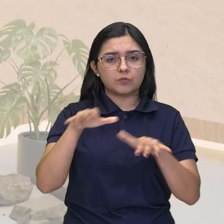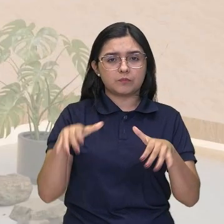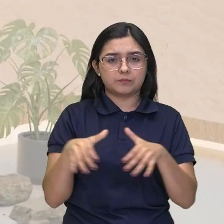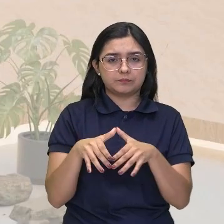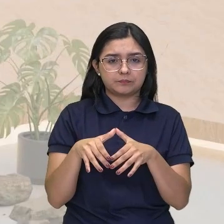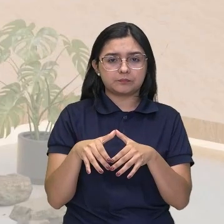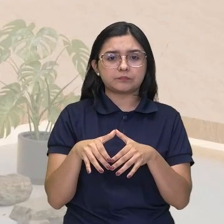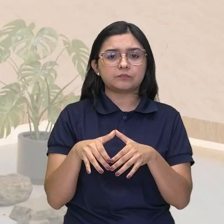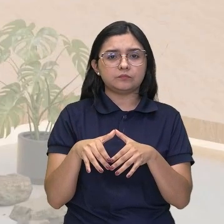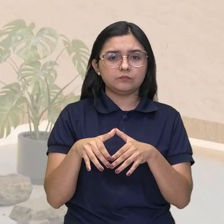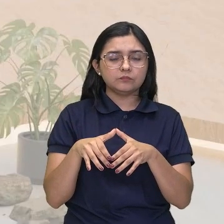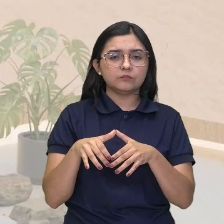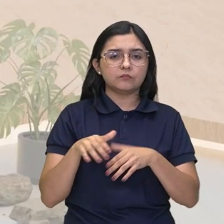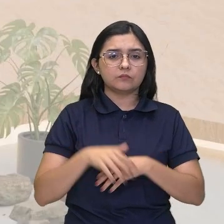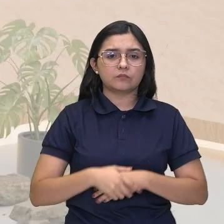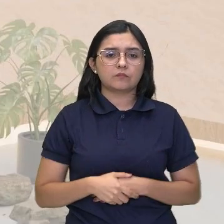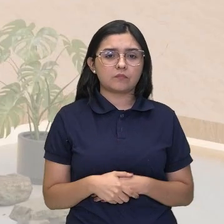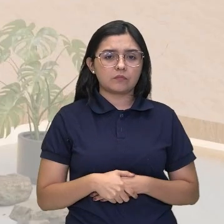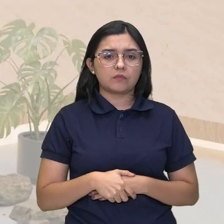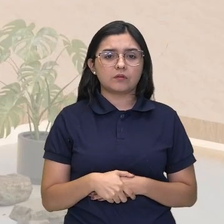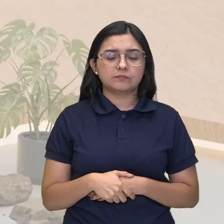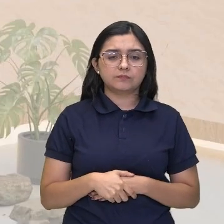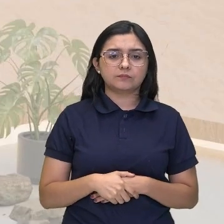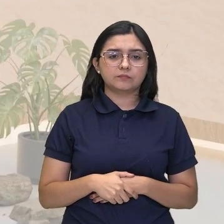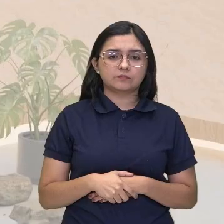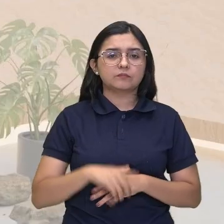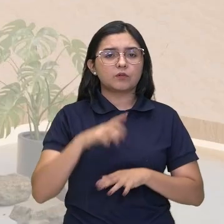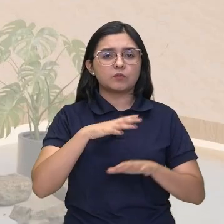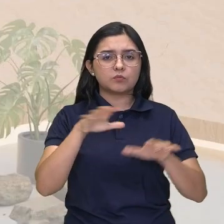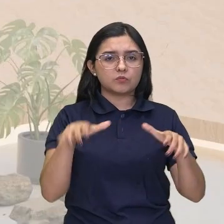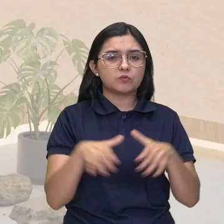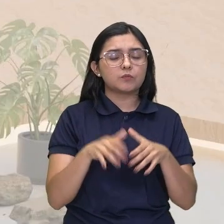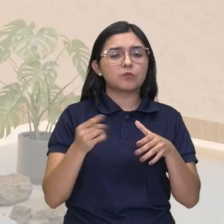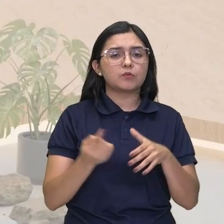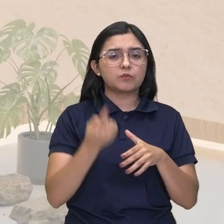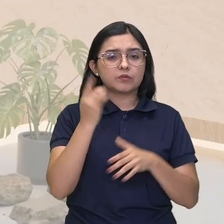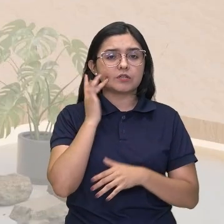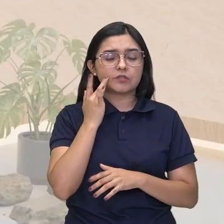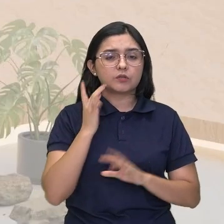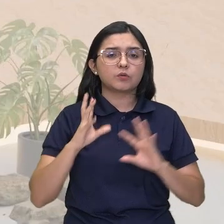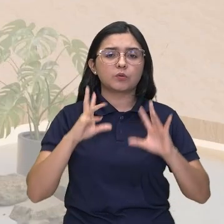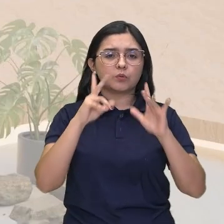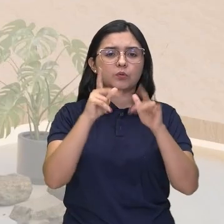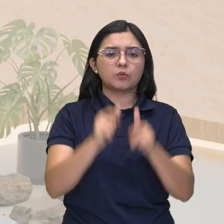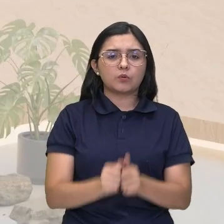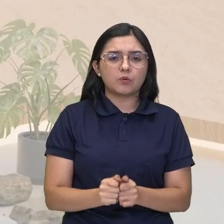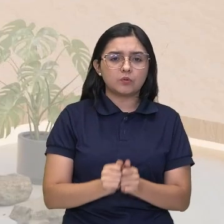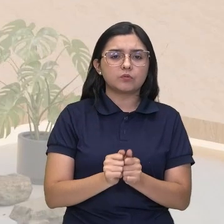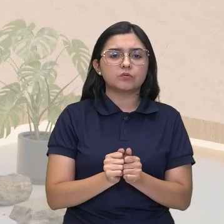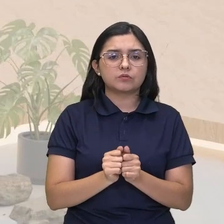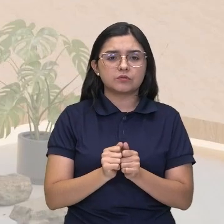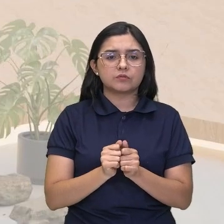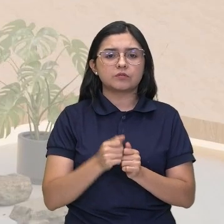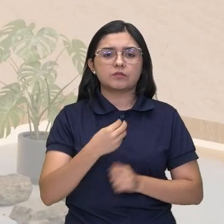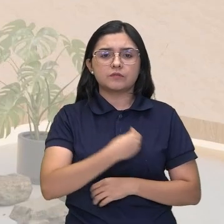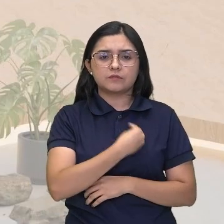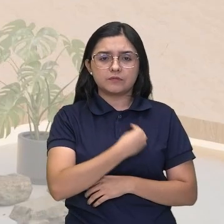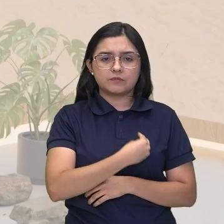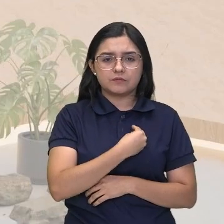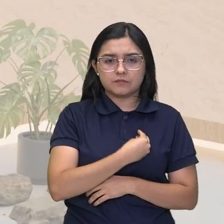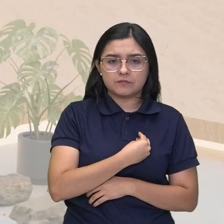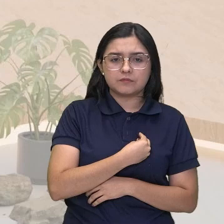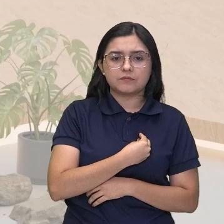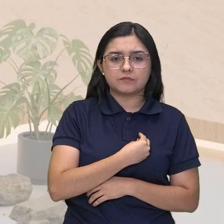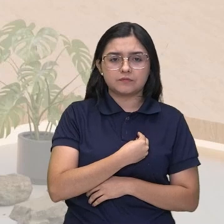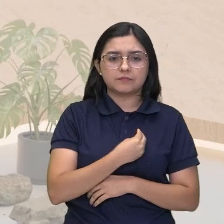da homogeneização, né? Você homogeneiza um grupo achando que todos aqueles que viviam aqui, ou que viviam e que vivem,